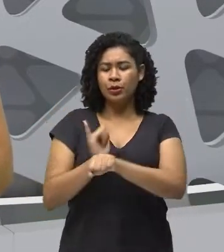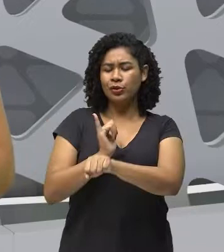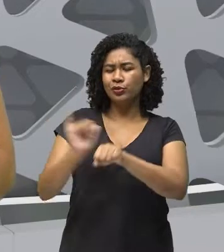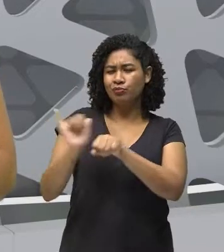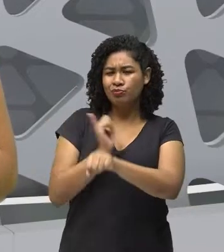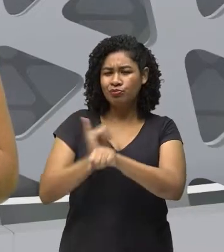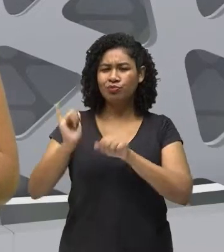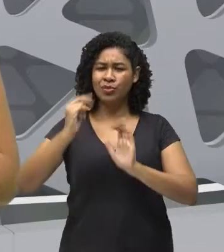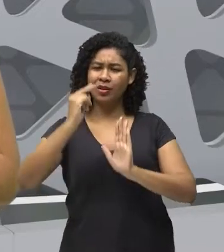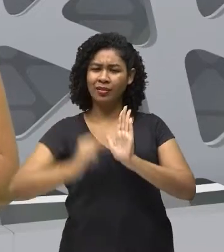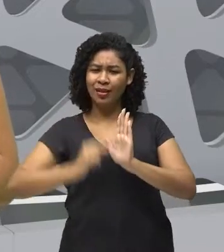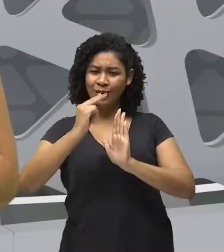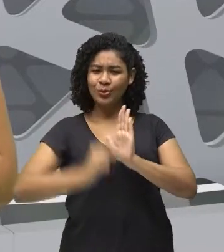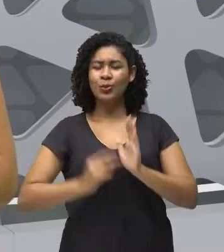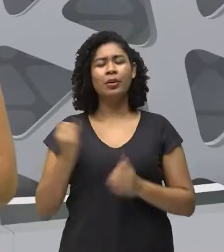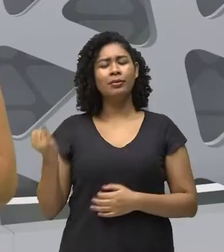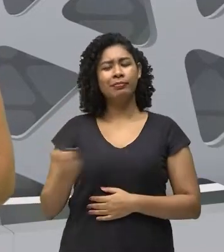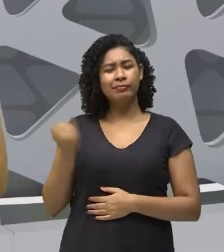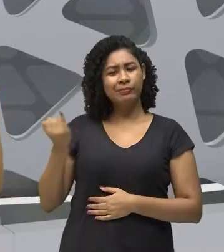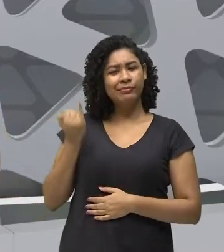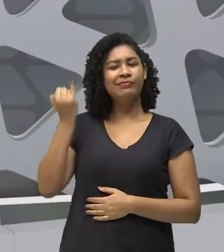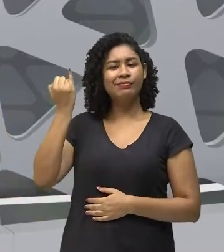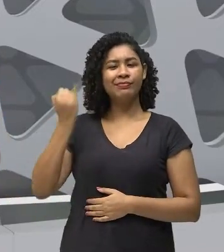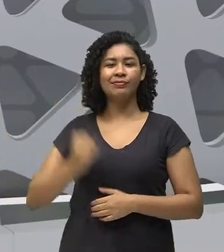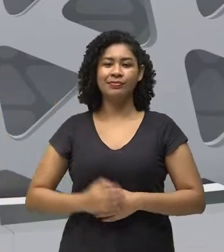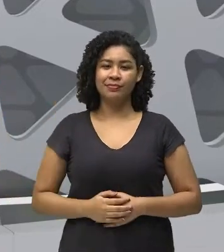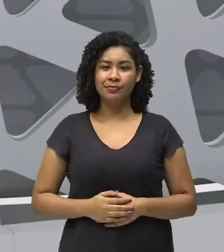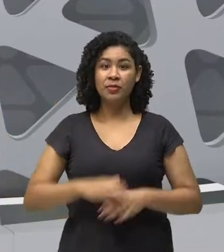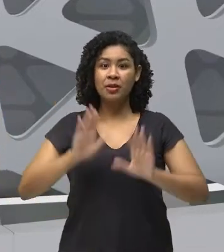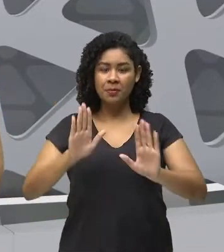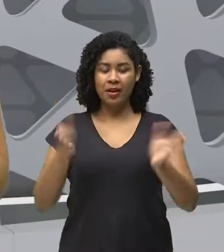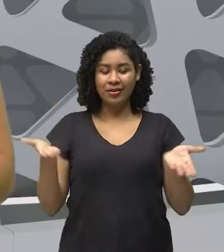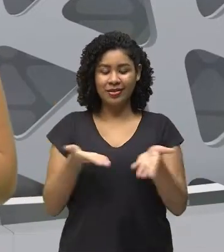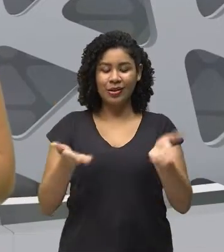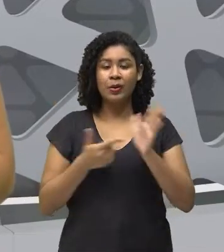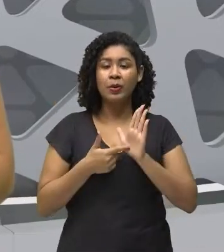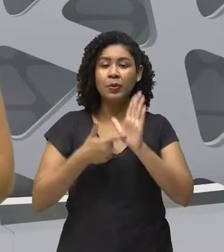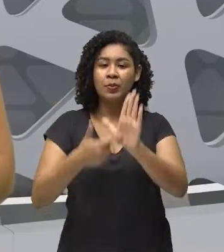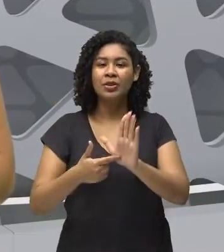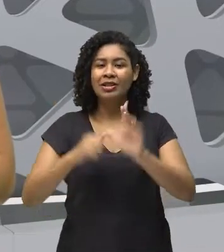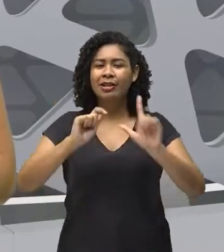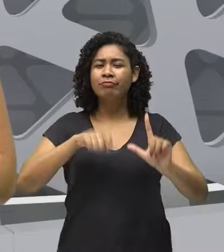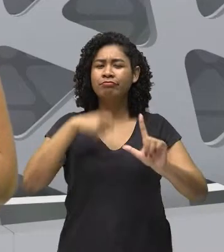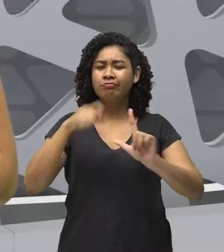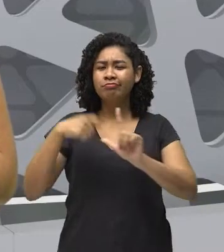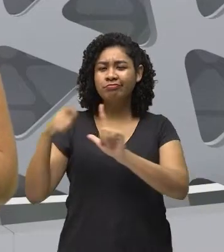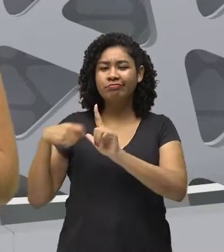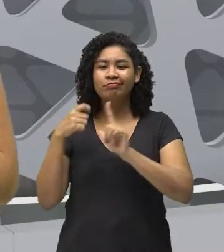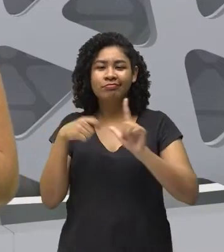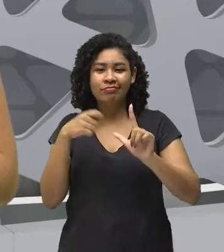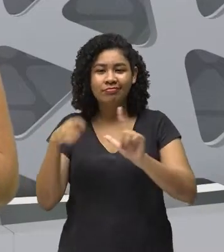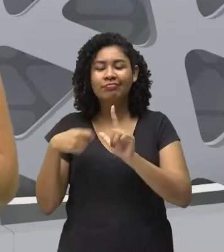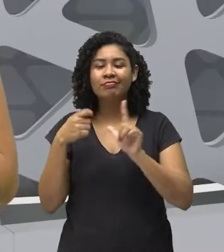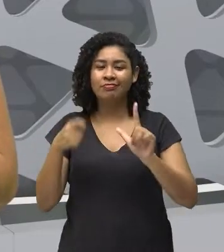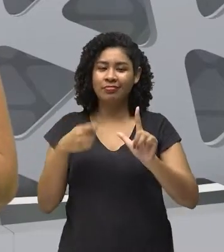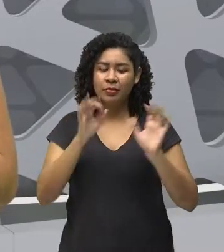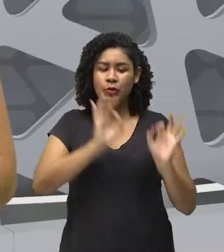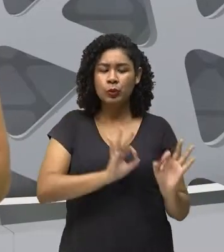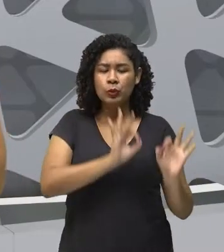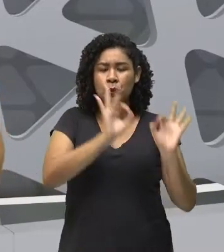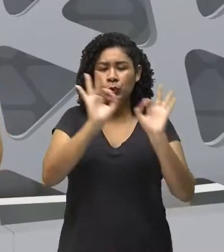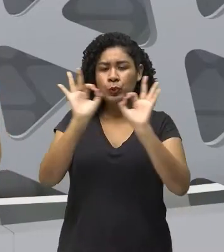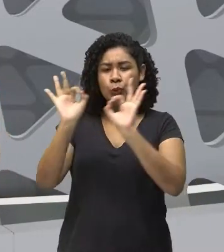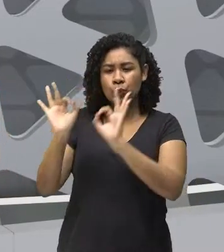leitura muito importante, certo? E antes da gente ver essa estratégia de leitura com mais detalhes, eu quero que vocês acompanhem junto